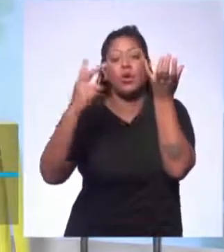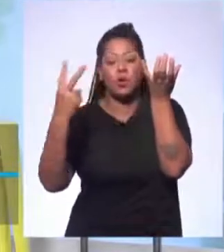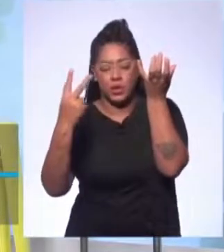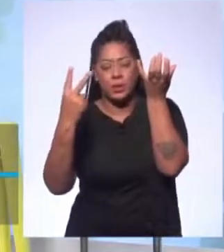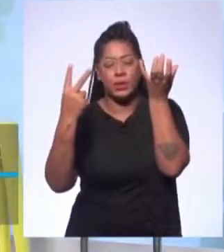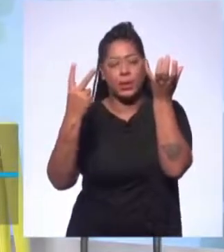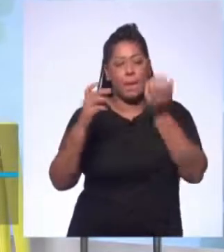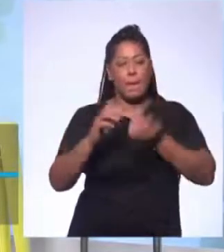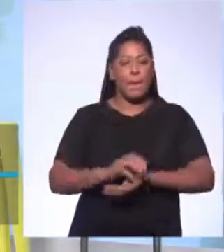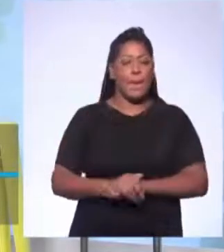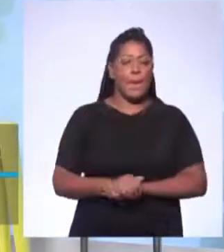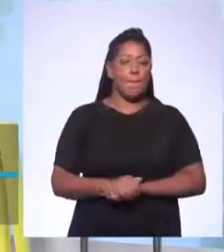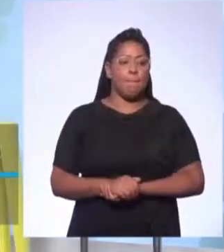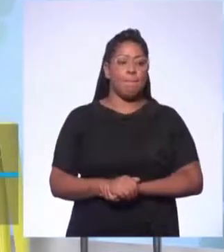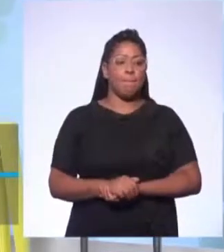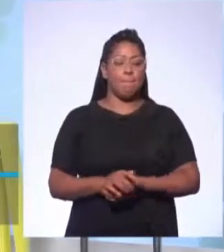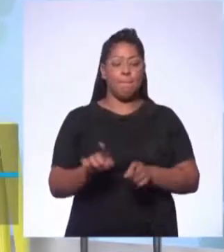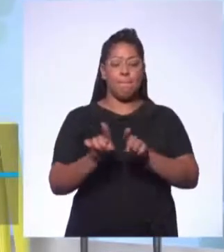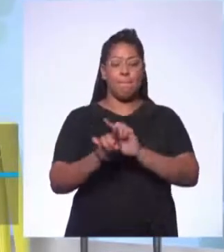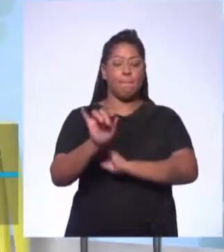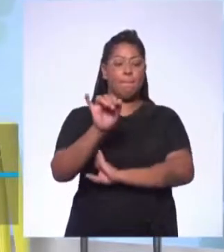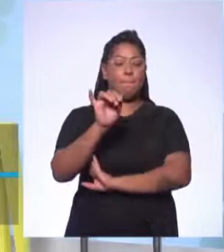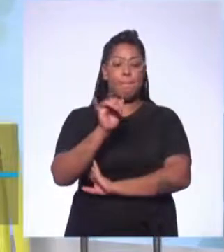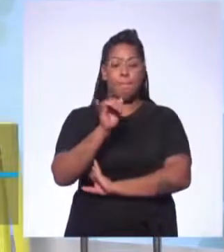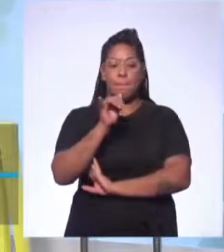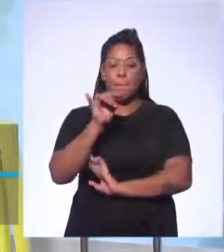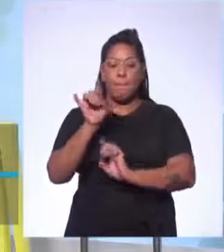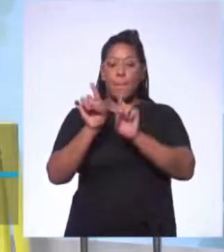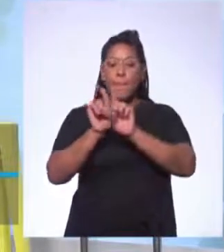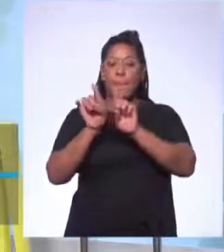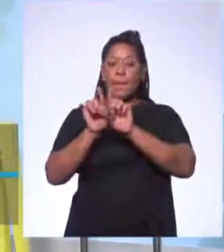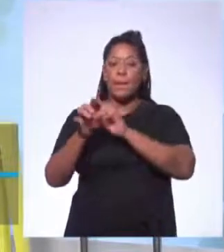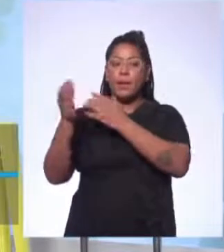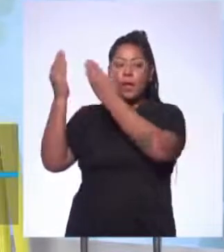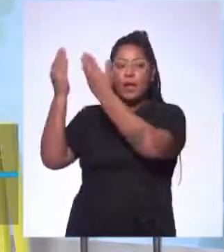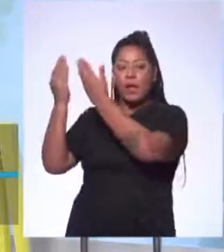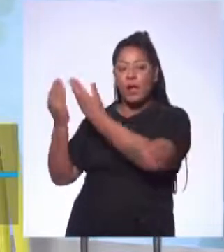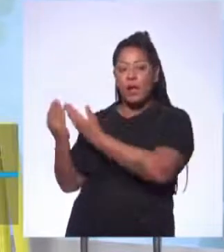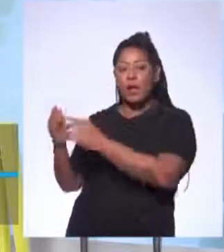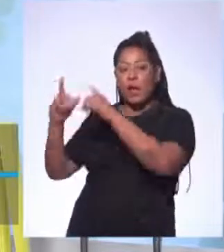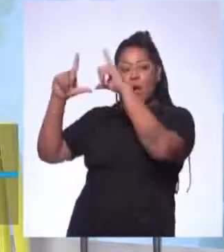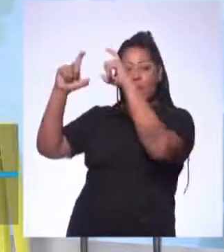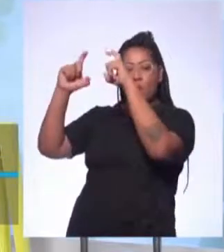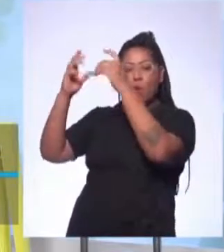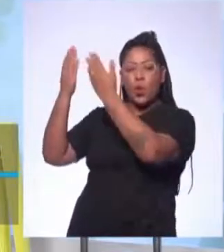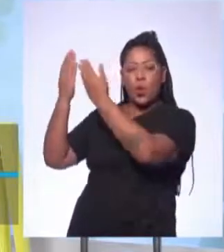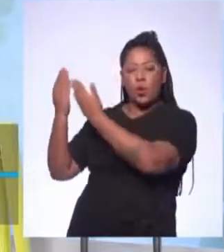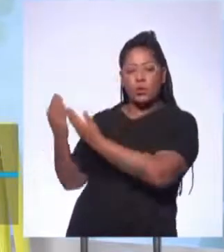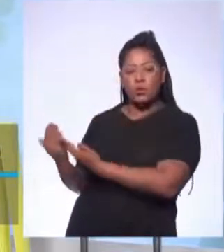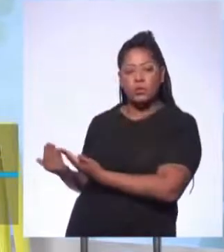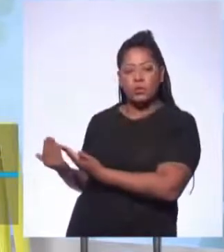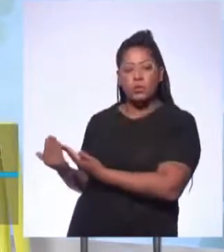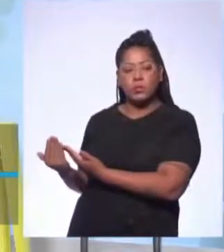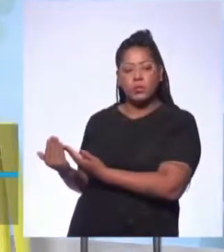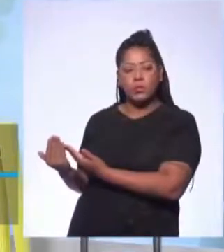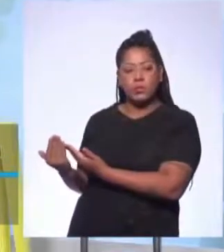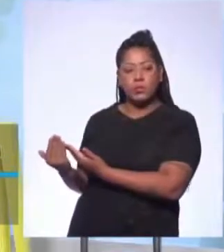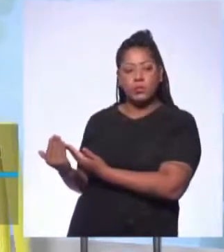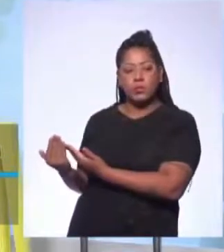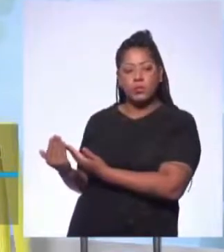E aí nós temos aqui a fotossíntese, né, do campo, e aqui nós temos